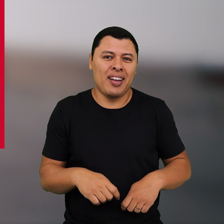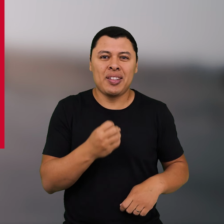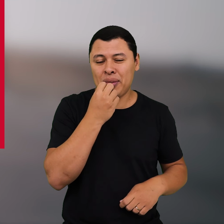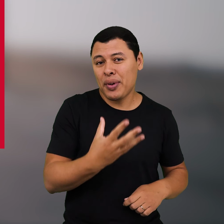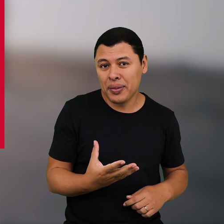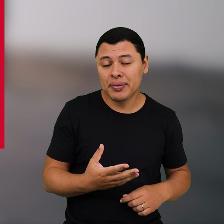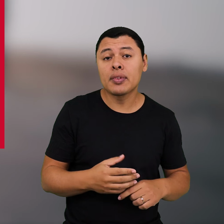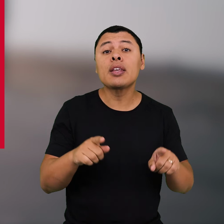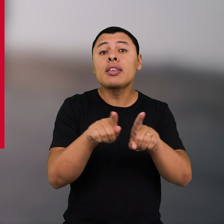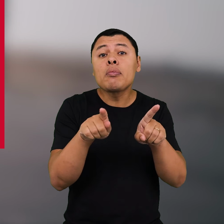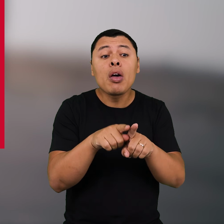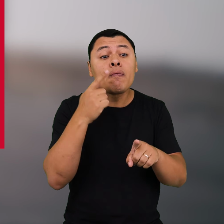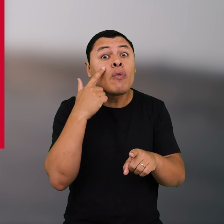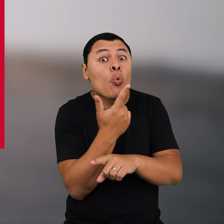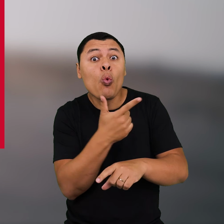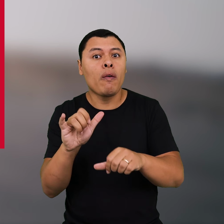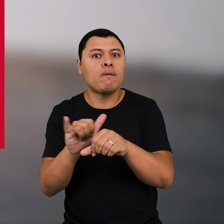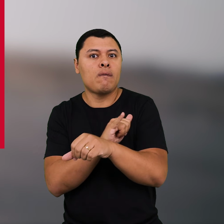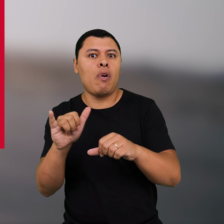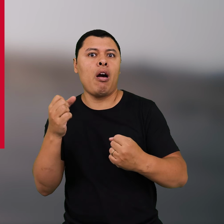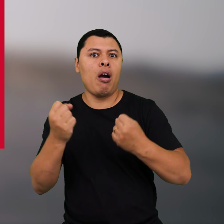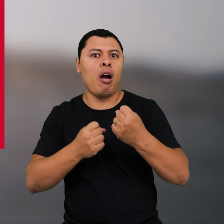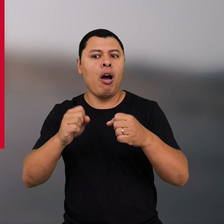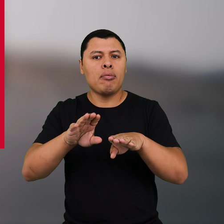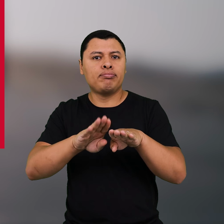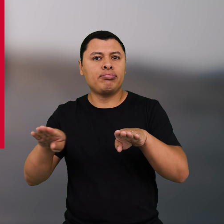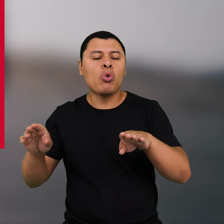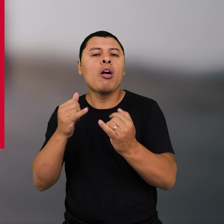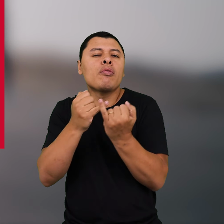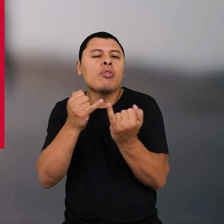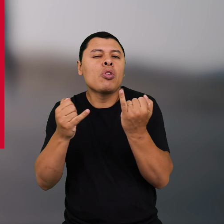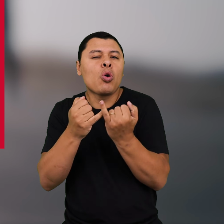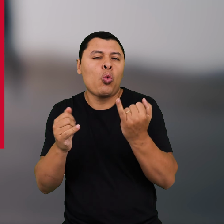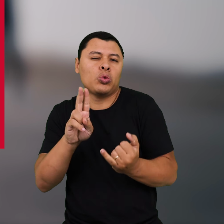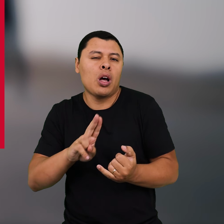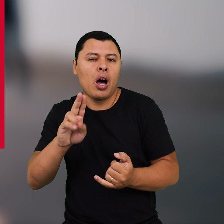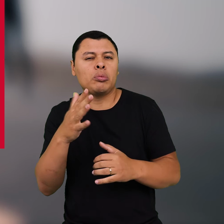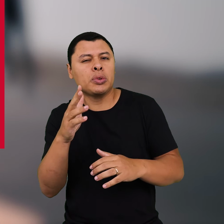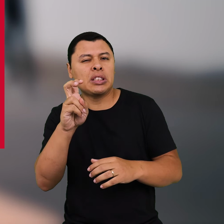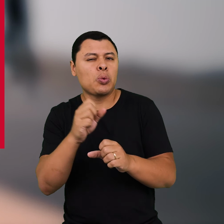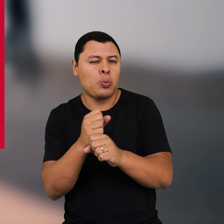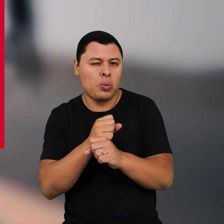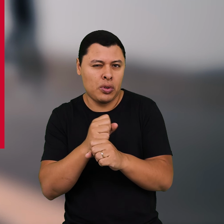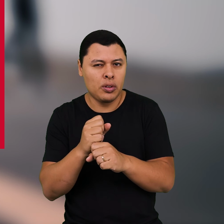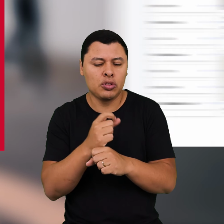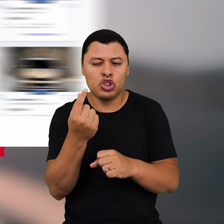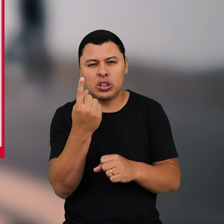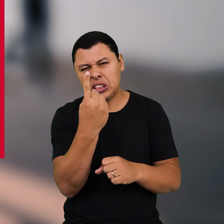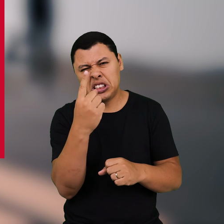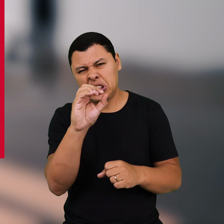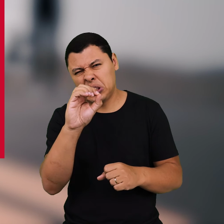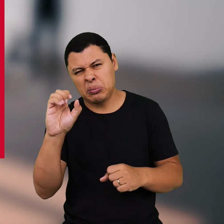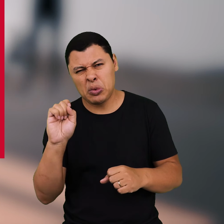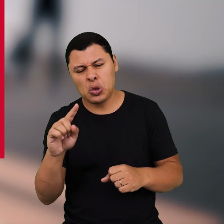melhor proposta em mãos. Enquanto você está lá, vale a pena você conferir as opções de seminovos na faixa desse veículo aqui, que tem muita opção